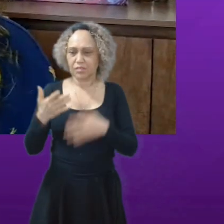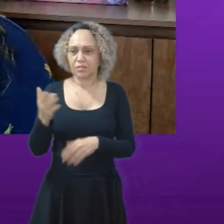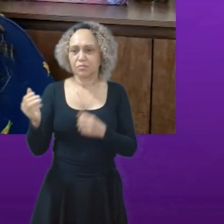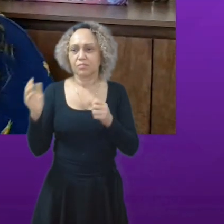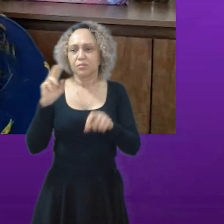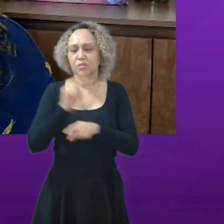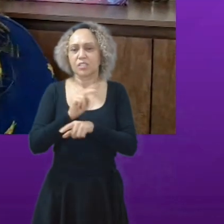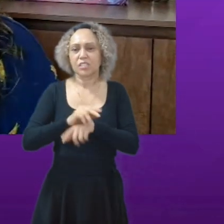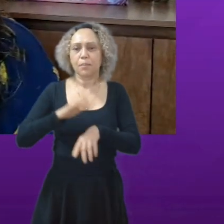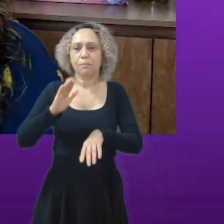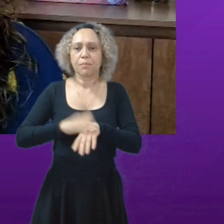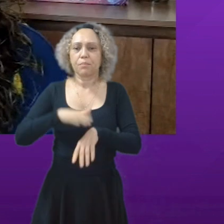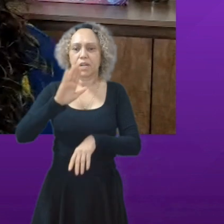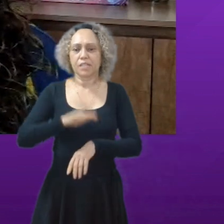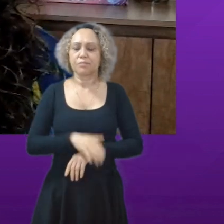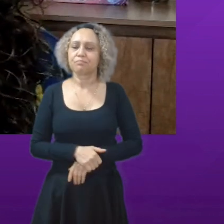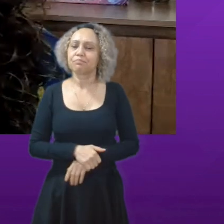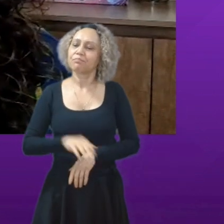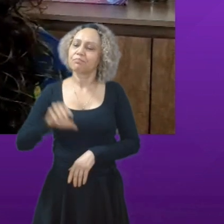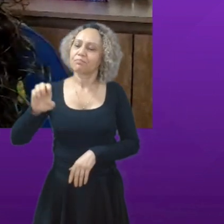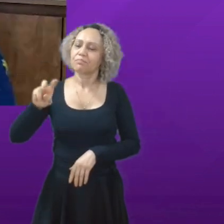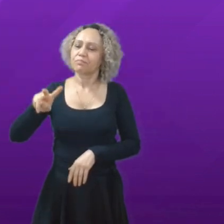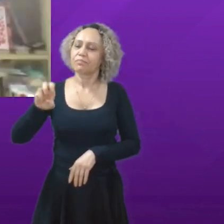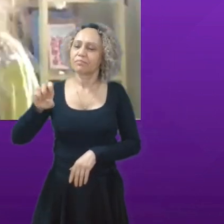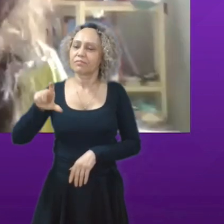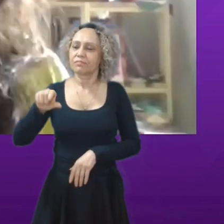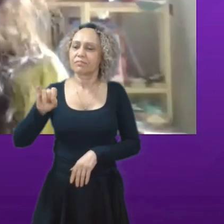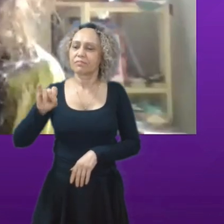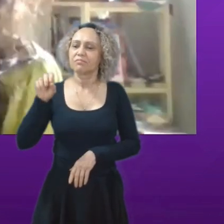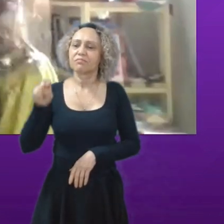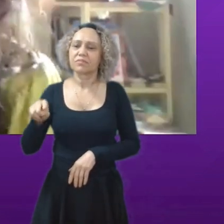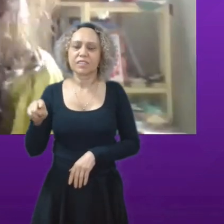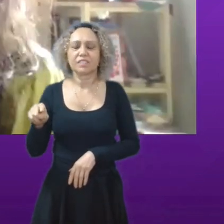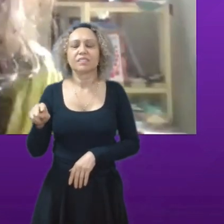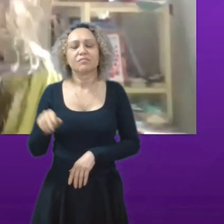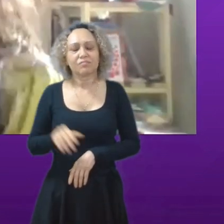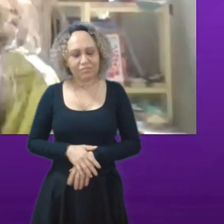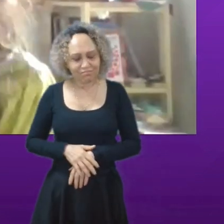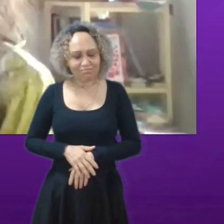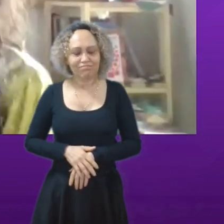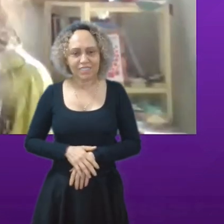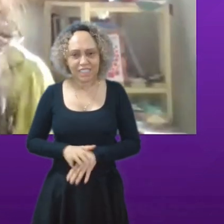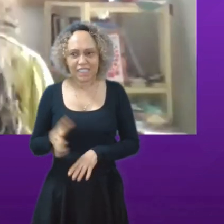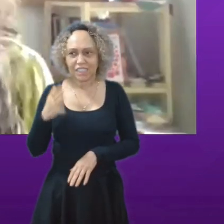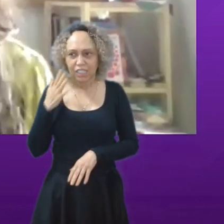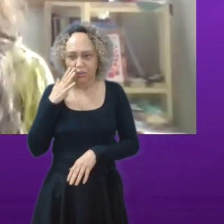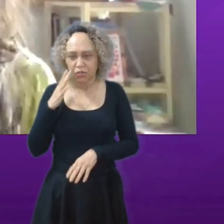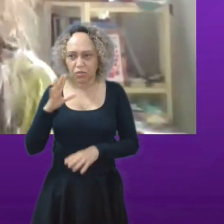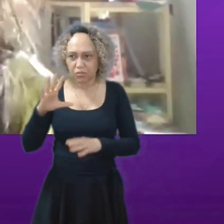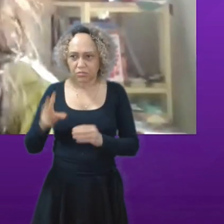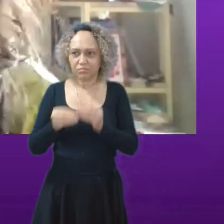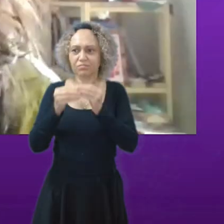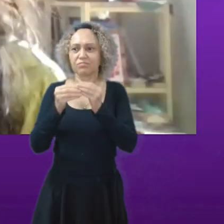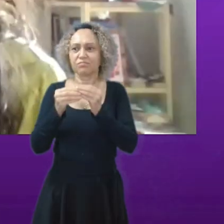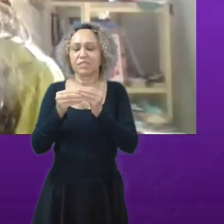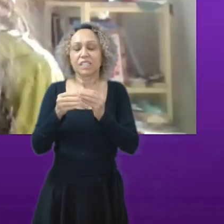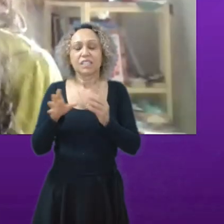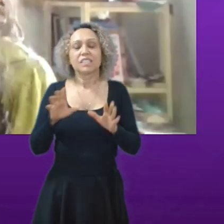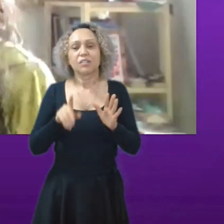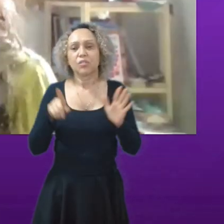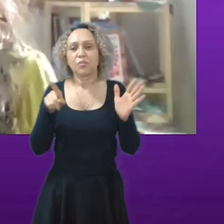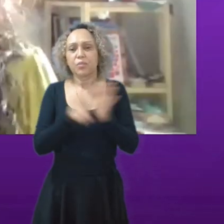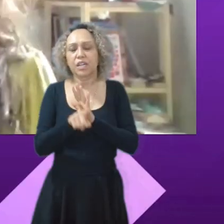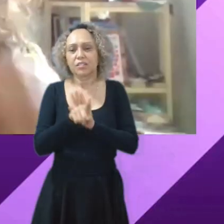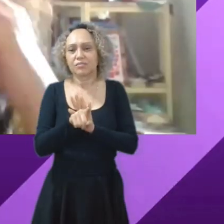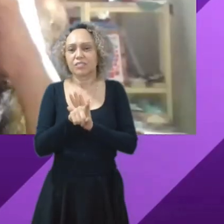É isso, Evelyn. Vamos pegar um ganchinho disso aí, porque infelizmente nosso programa está chegando ao fim. Mas a gente tem uma pergunta final para as duas convidadas de